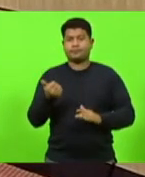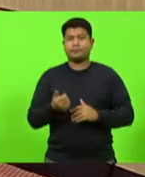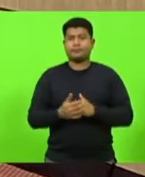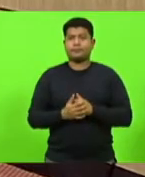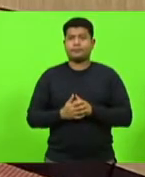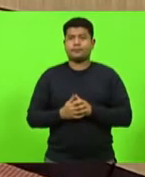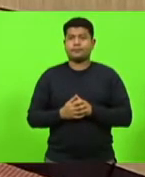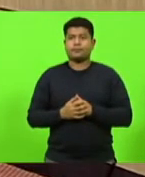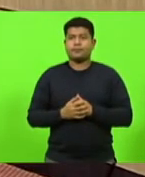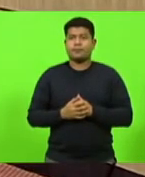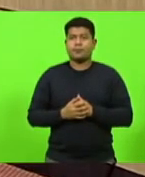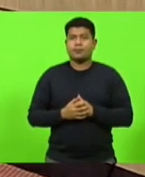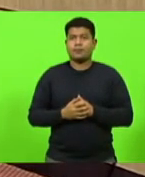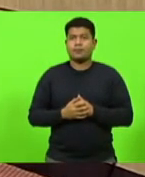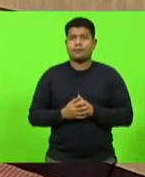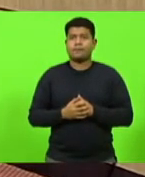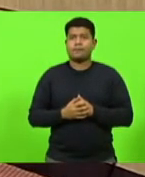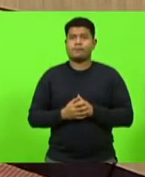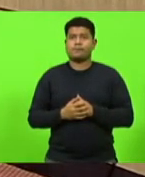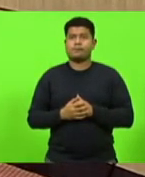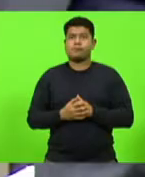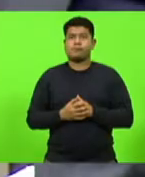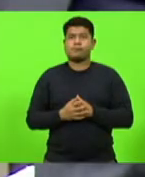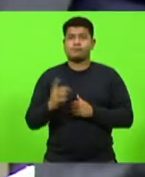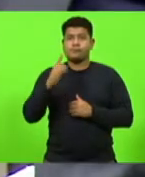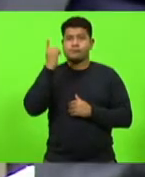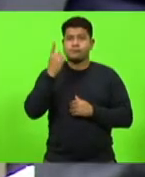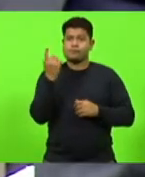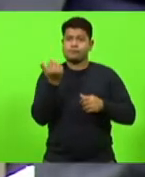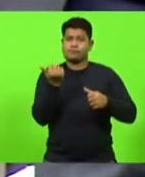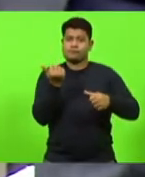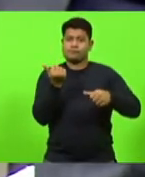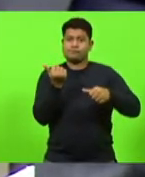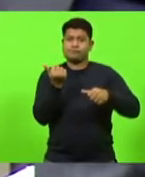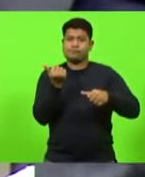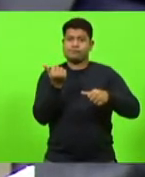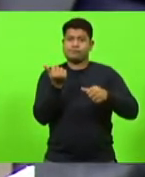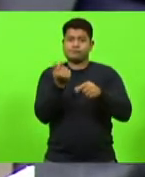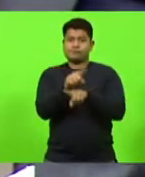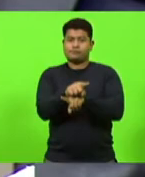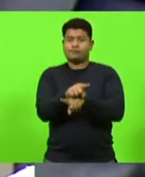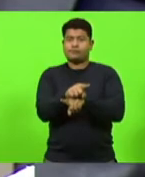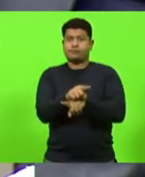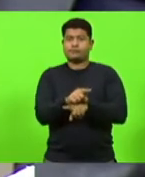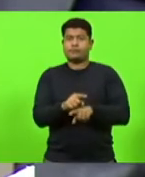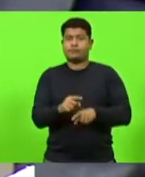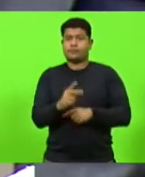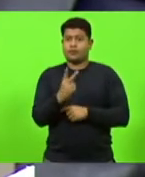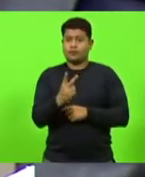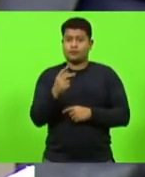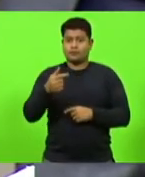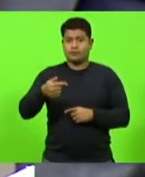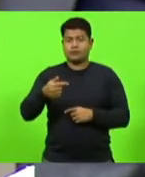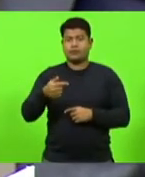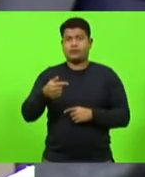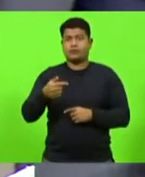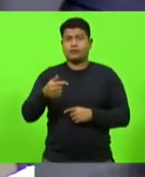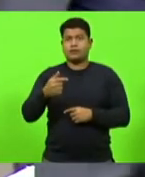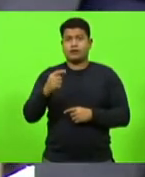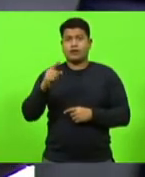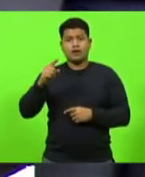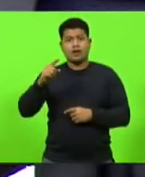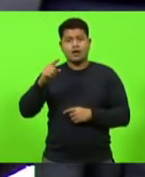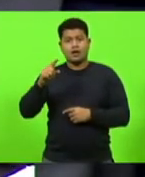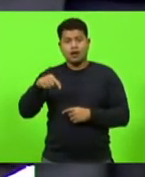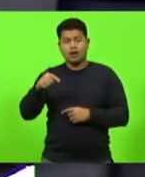Senhor presidente. Deputado, há uma inversão aí nesses números. Aqui há 27. 27. E 28, que Vossa Excelência menciona